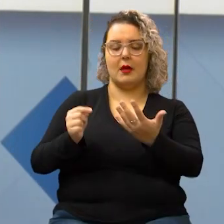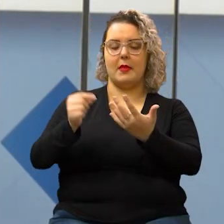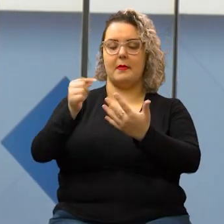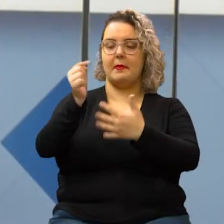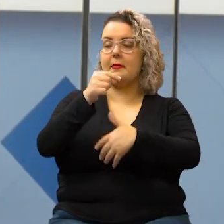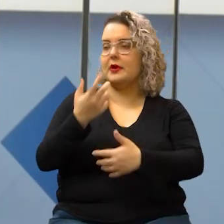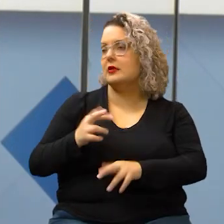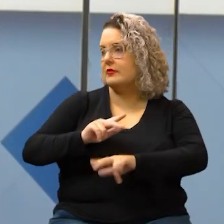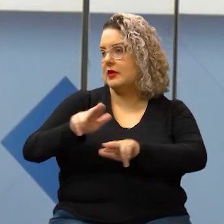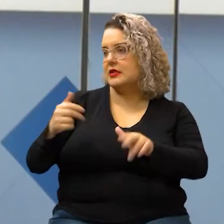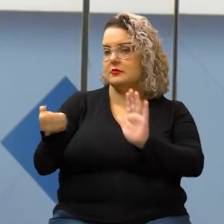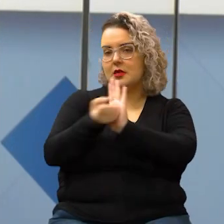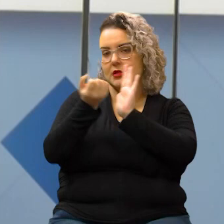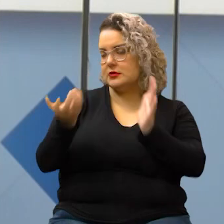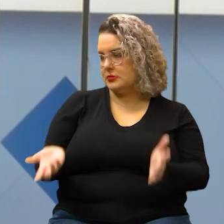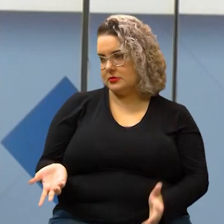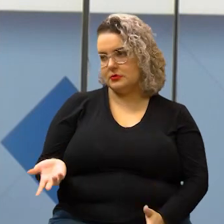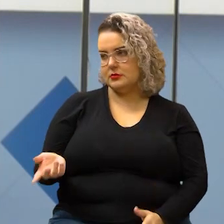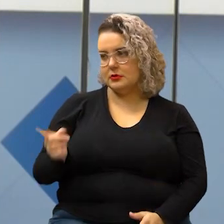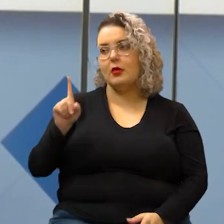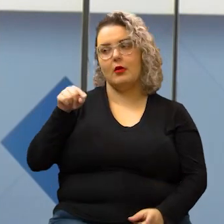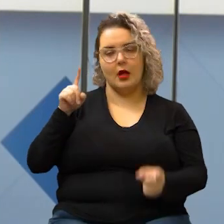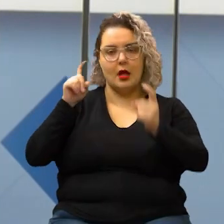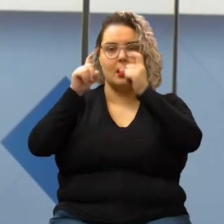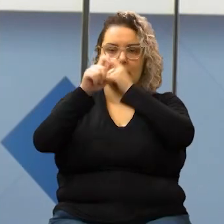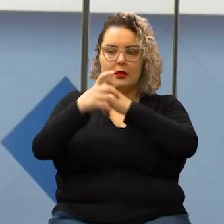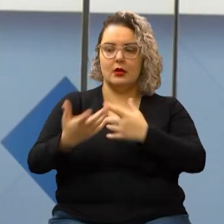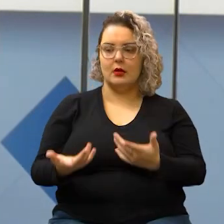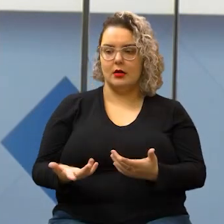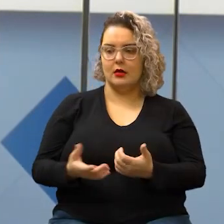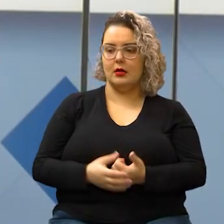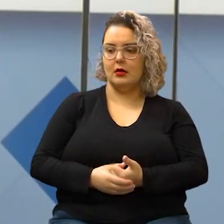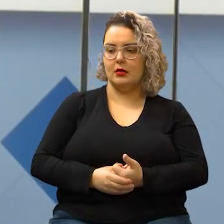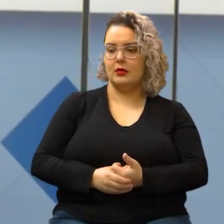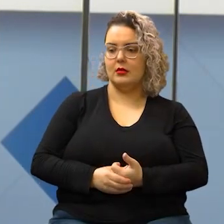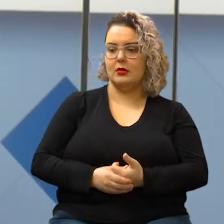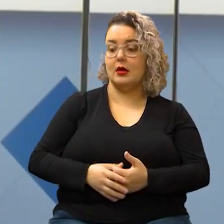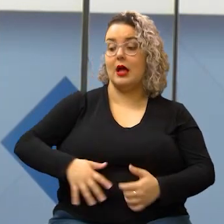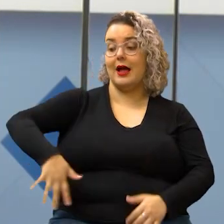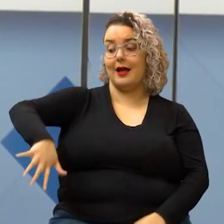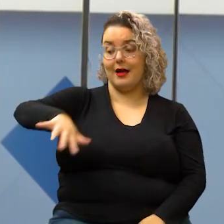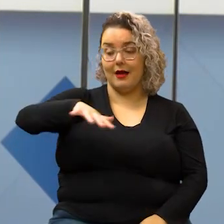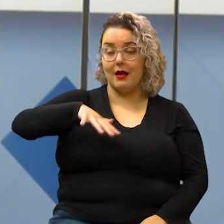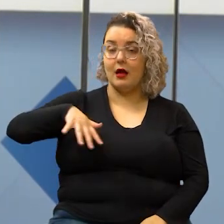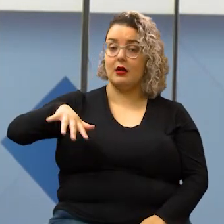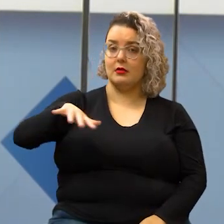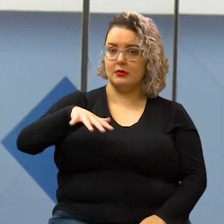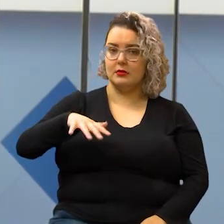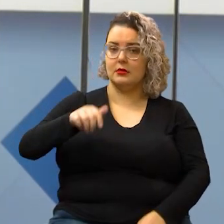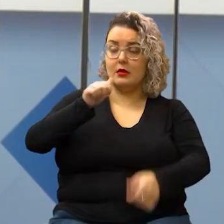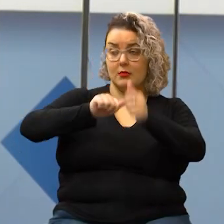aquilo. Então, assim, é muito complicado, né? O mercado da bebida alcoólica, ele